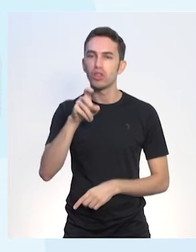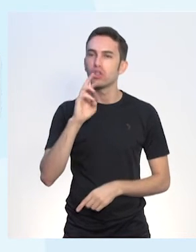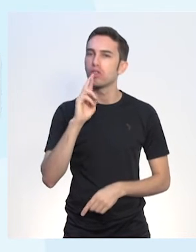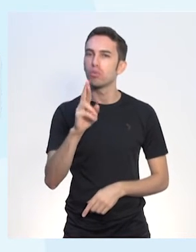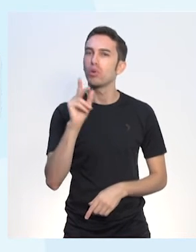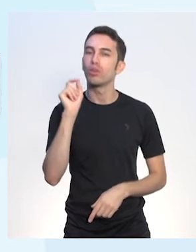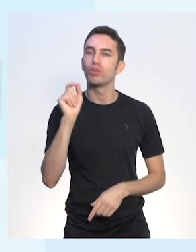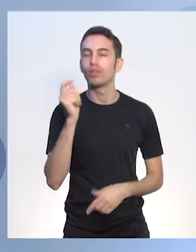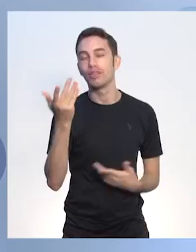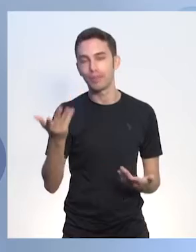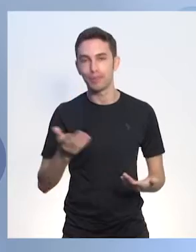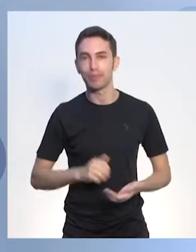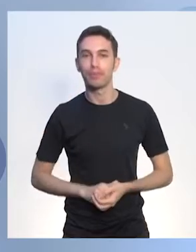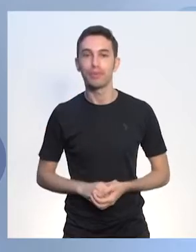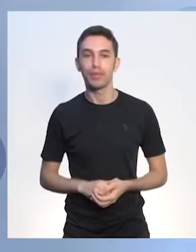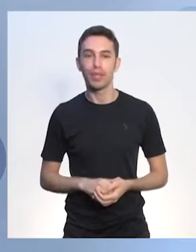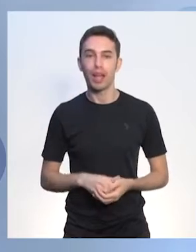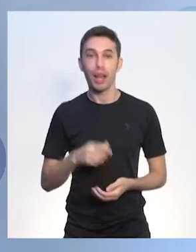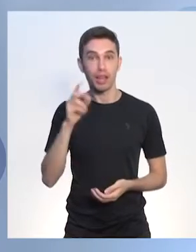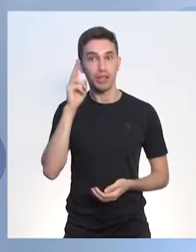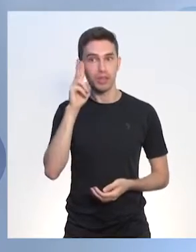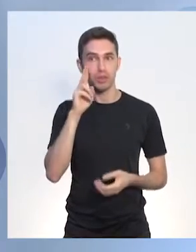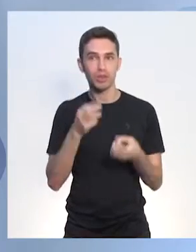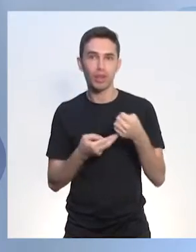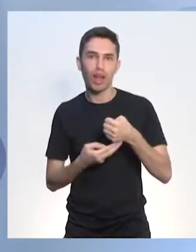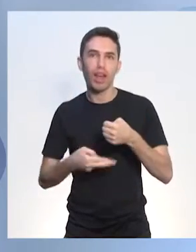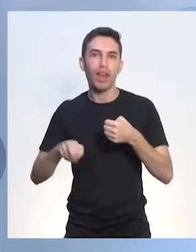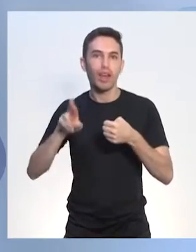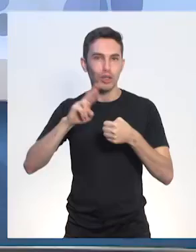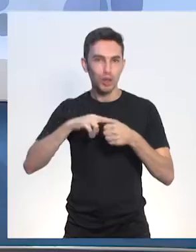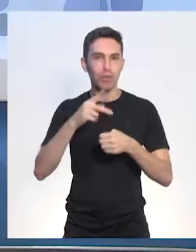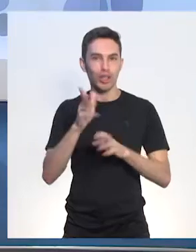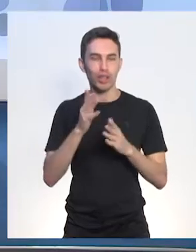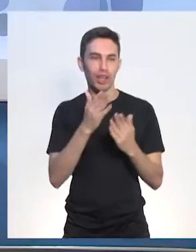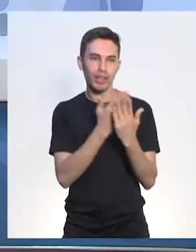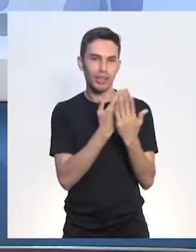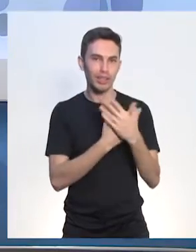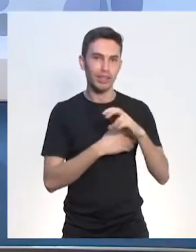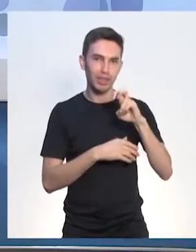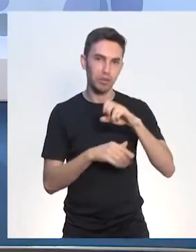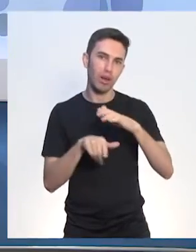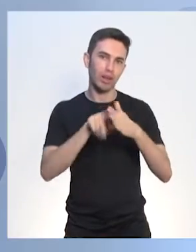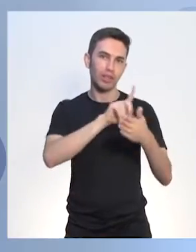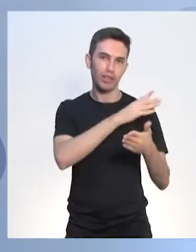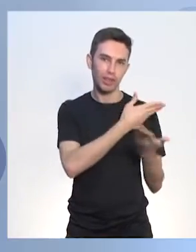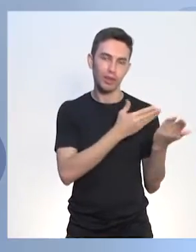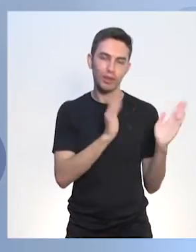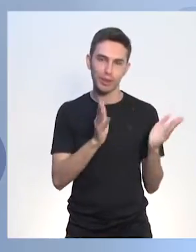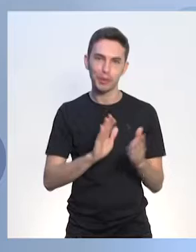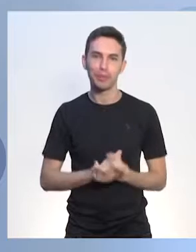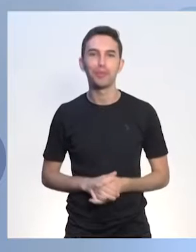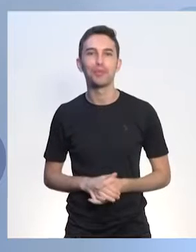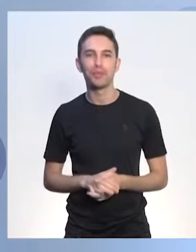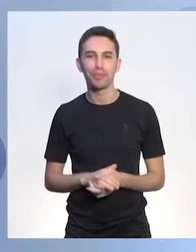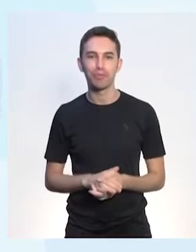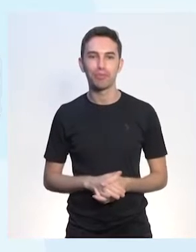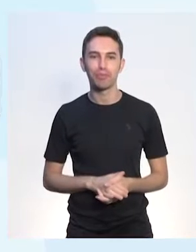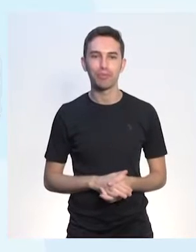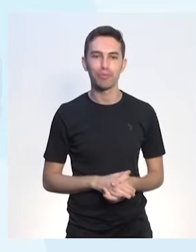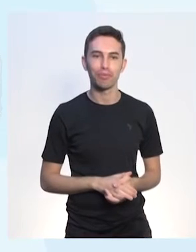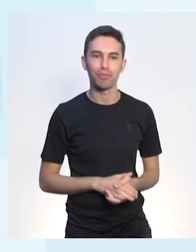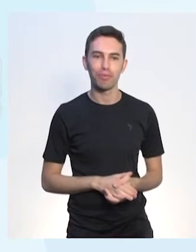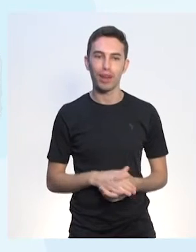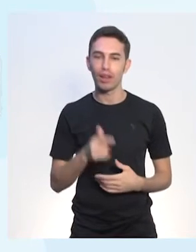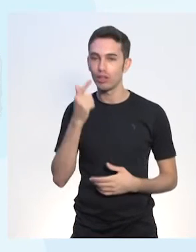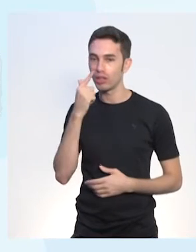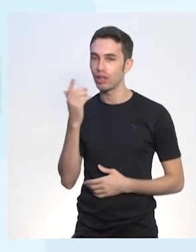para retomar um pouco das aulas, né, das 5 aulas anteriores, né, Osmar? Deu sim ali. Então, ó, até tinha colocado